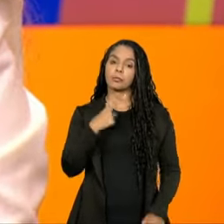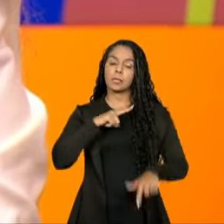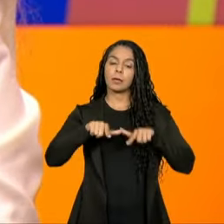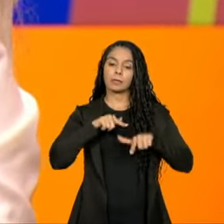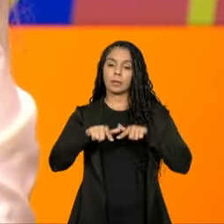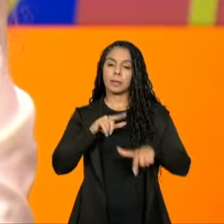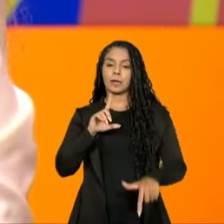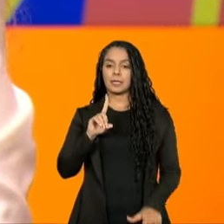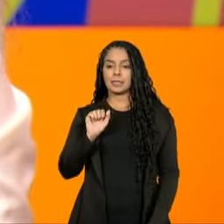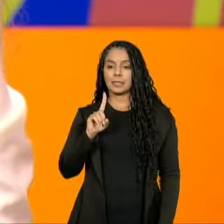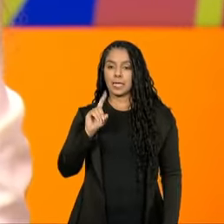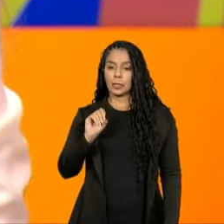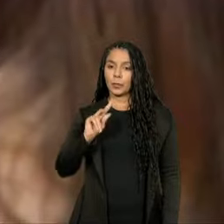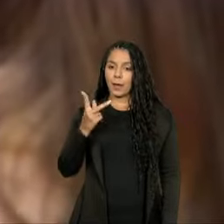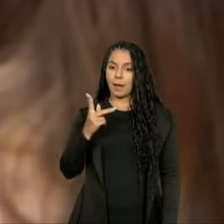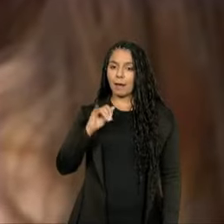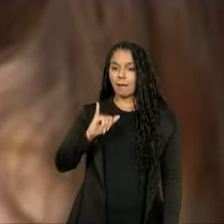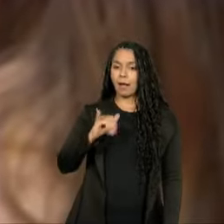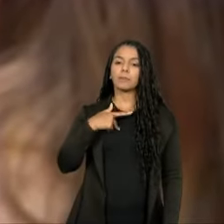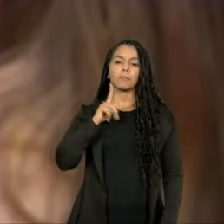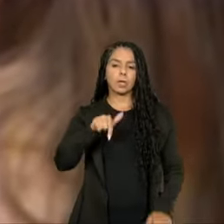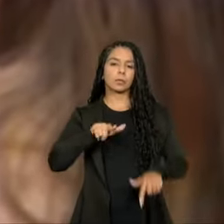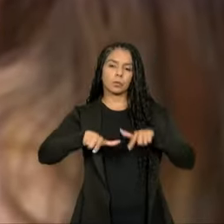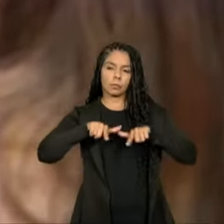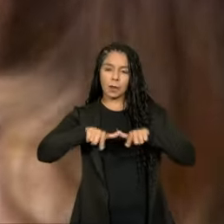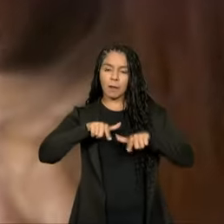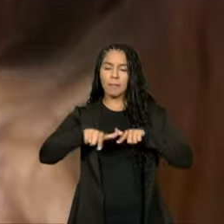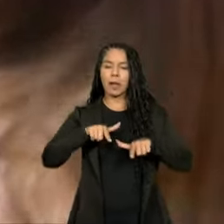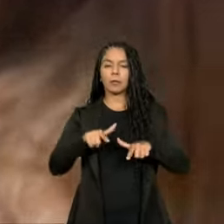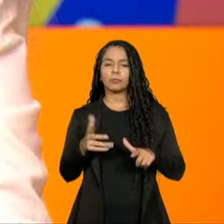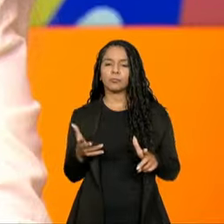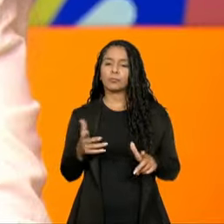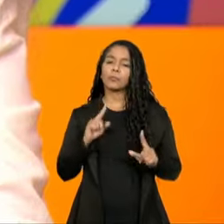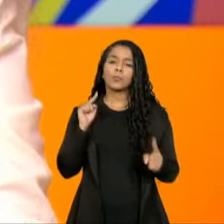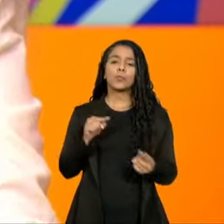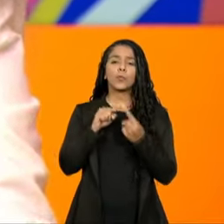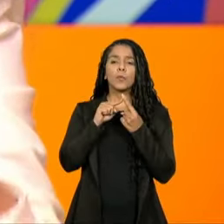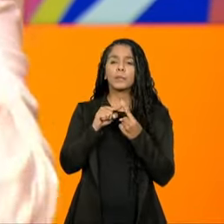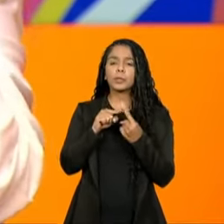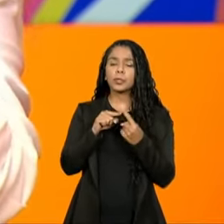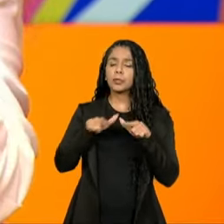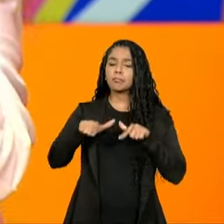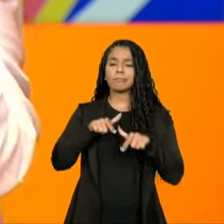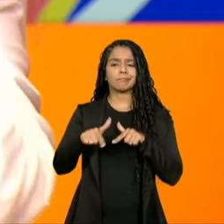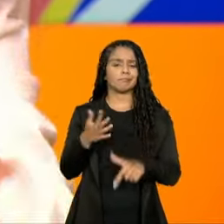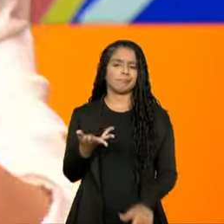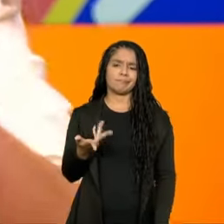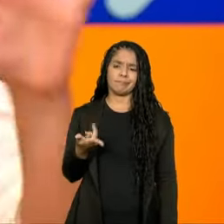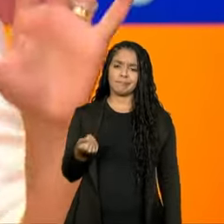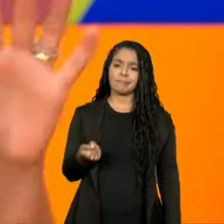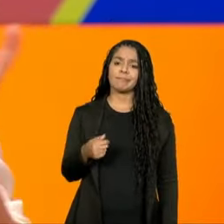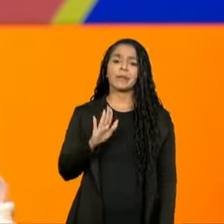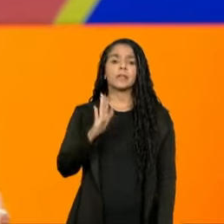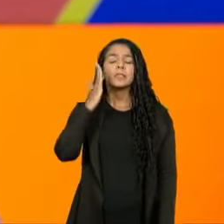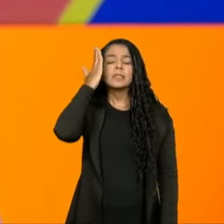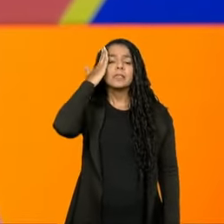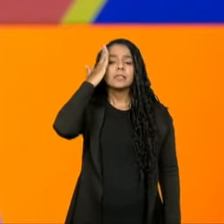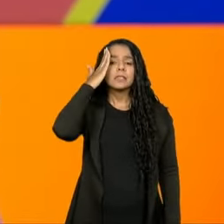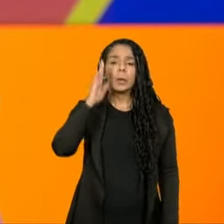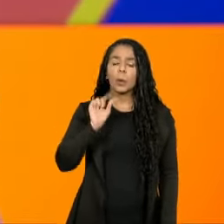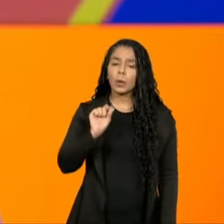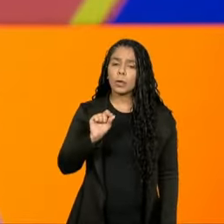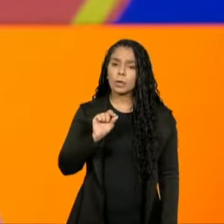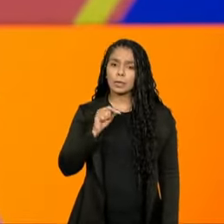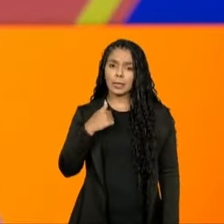WHI. Mas foi um trabalho também meio... O objetivo do trabalho... Objetivo maravilhoso, mas... O objetivo era saber, assim, será que